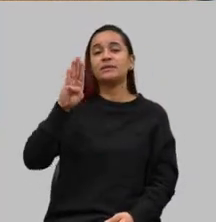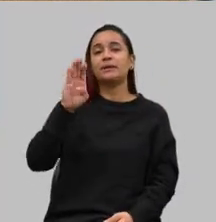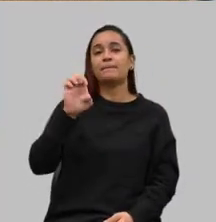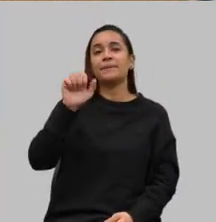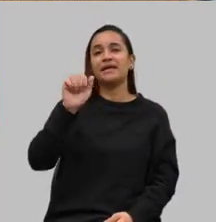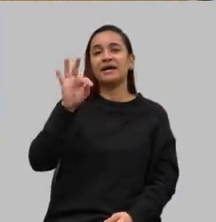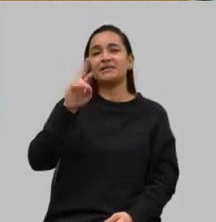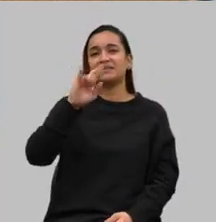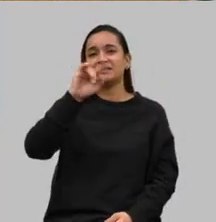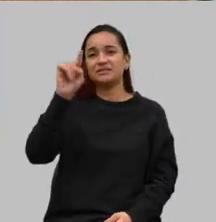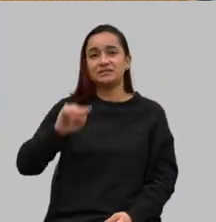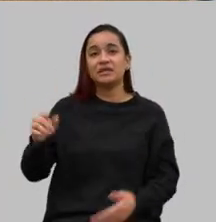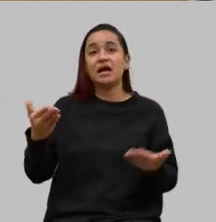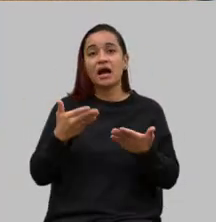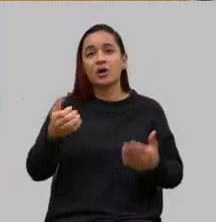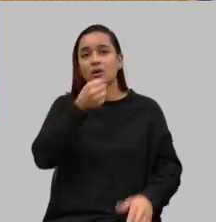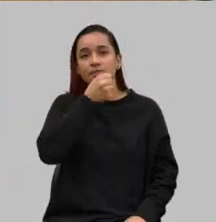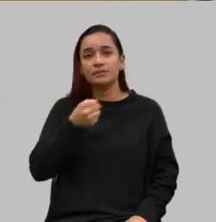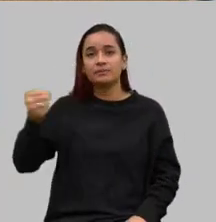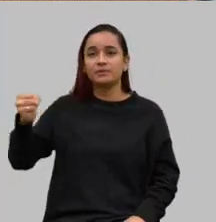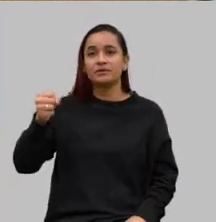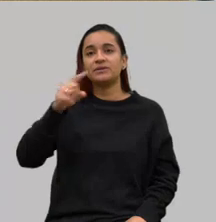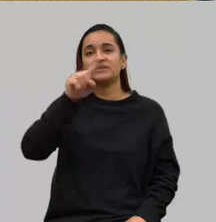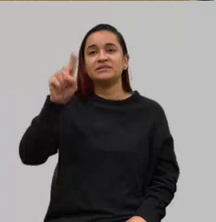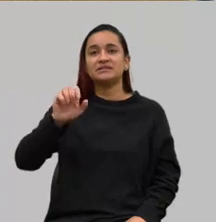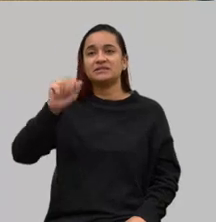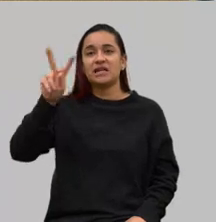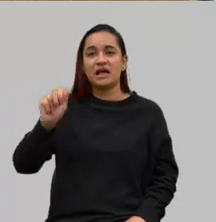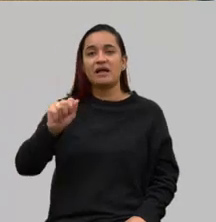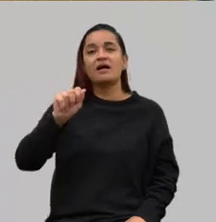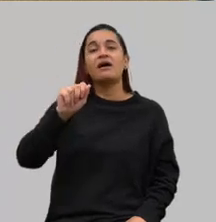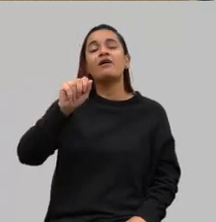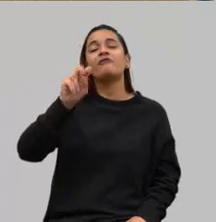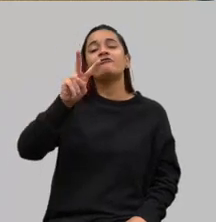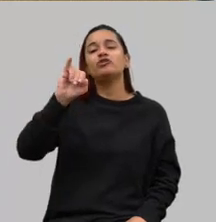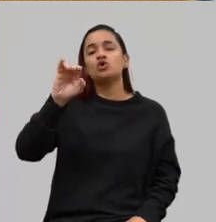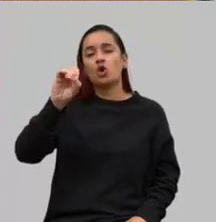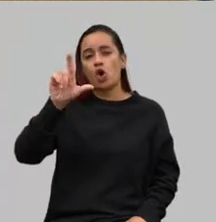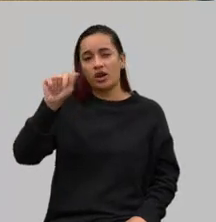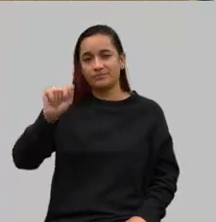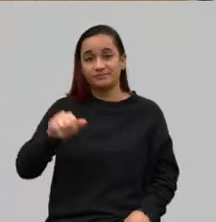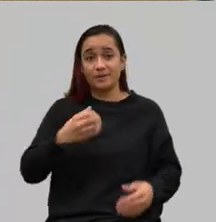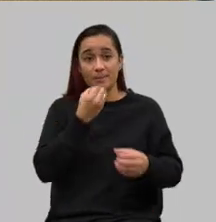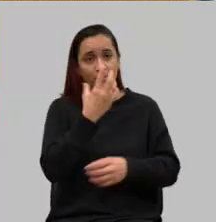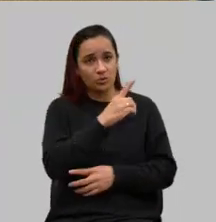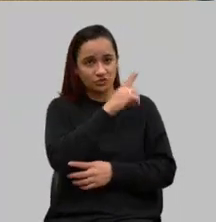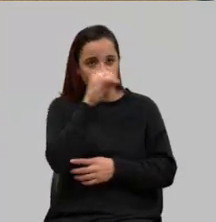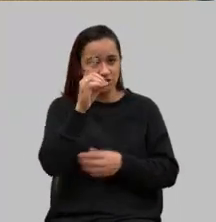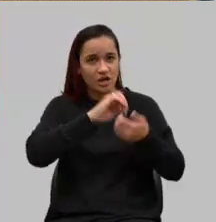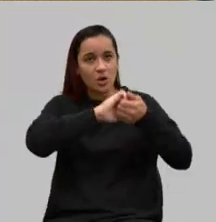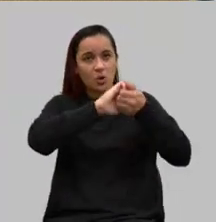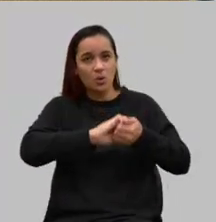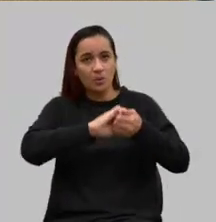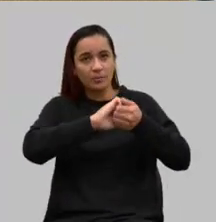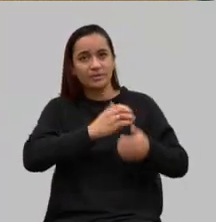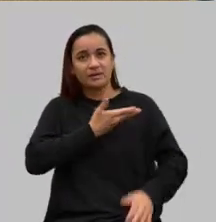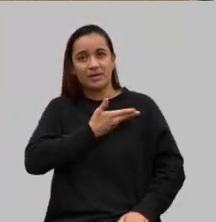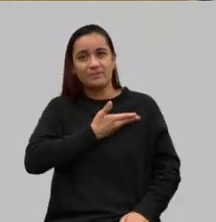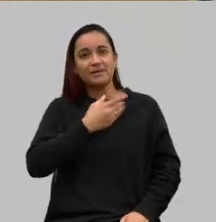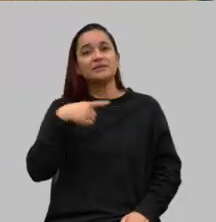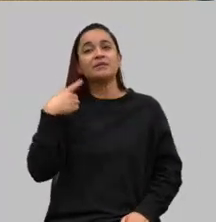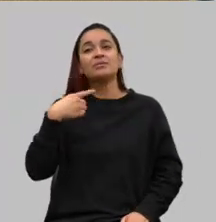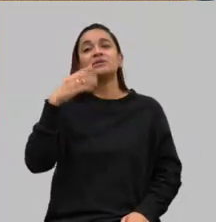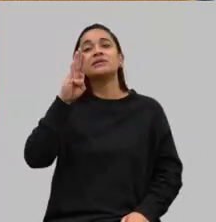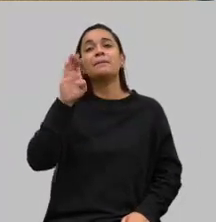zela viola Bom dia senhor presidente comentar aqui colega Beatriz também bom dia bom dia